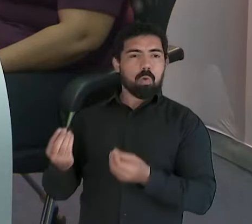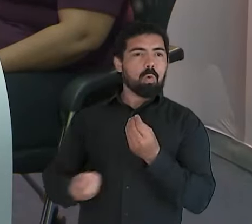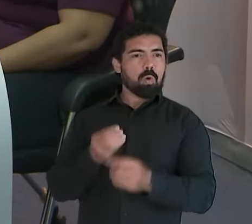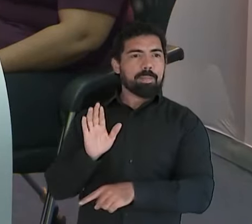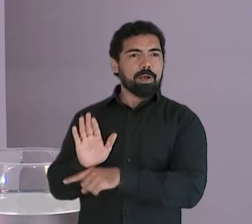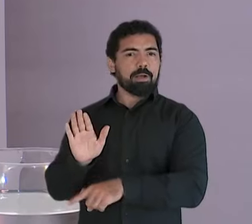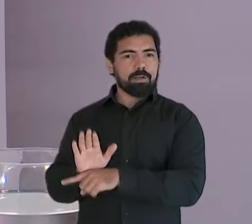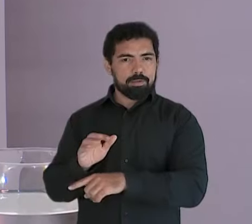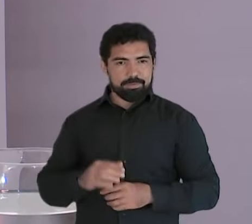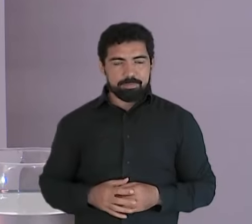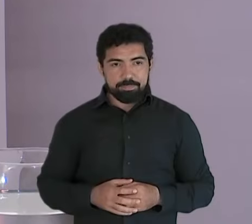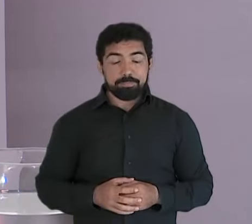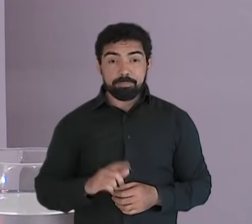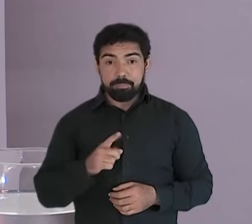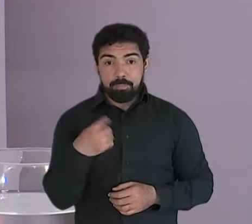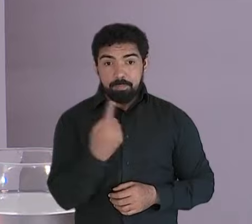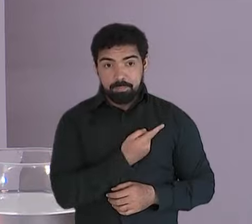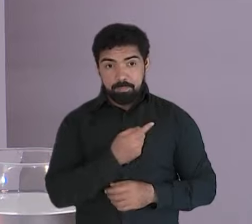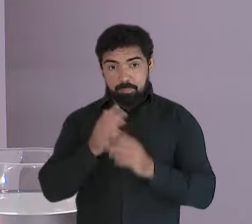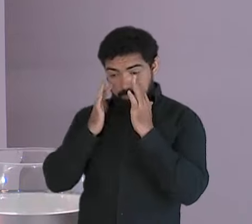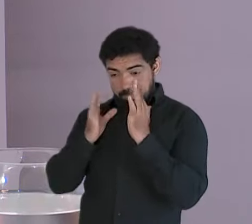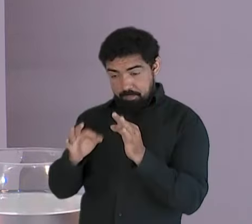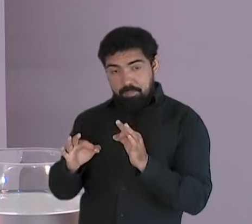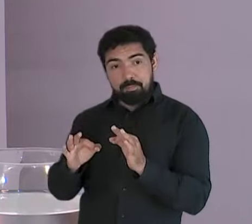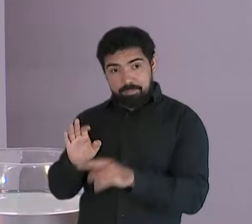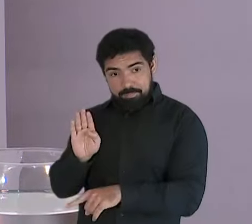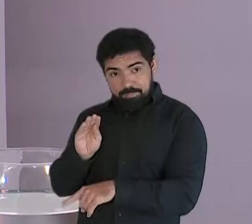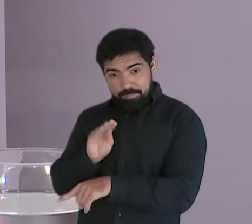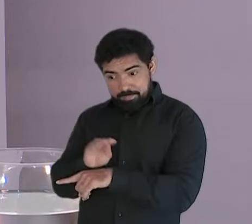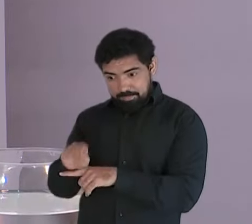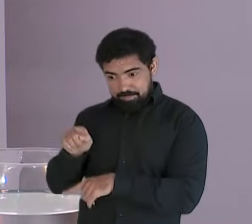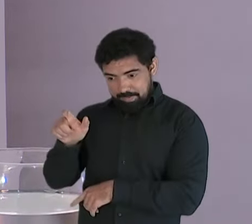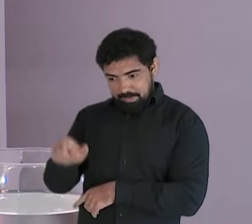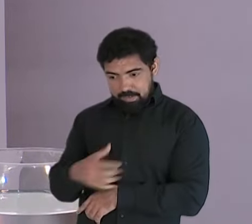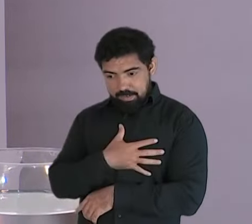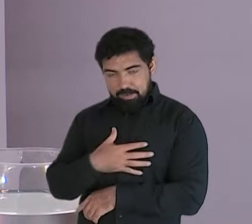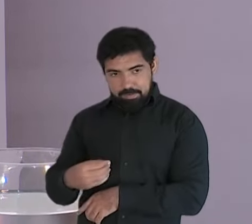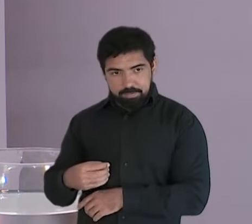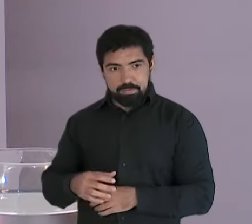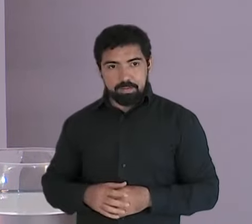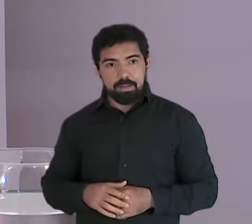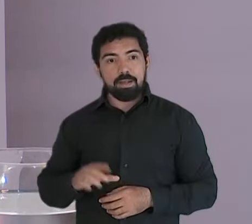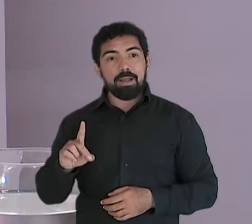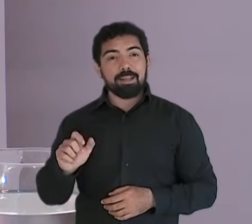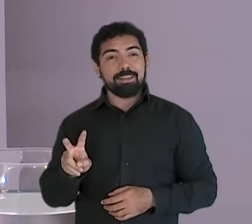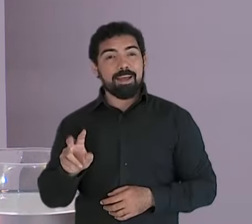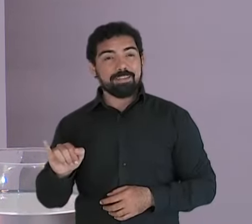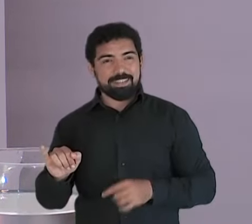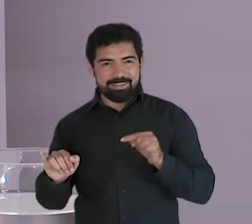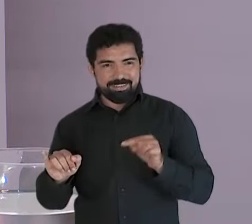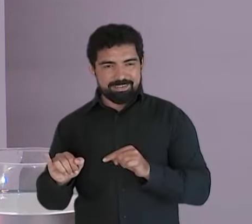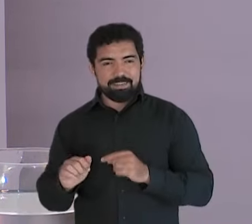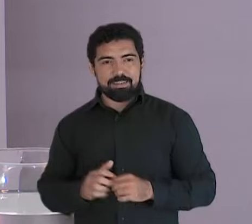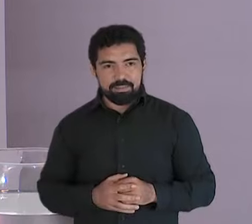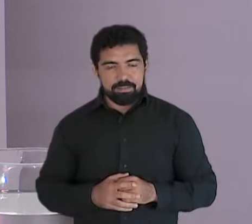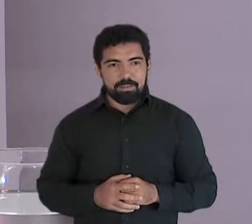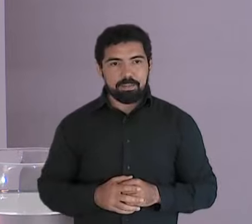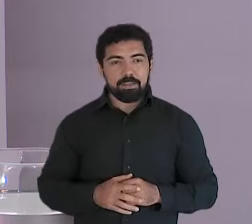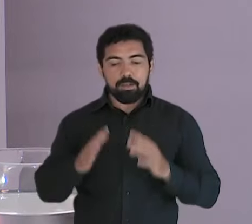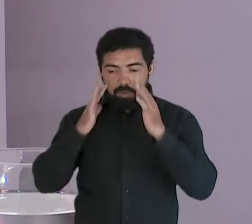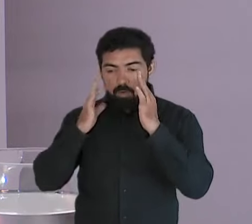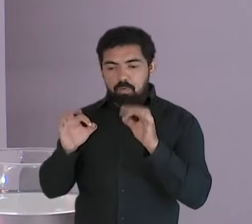foco na intervenção do meu filho agora, o meu é Davi. Então, assim, o nosso foco